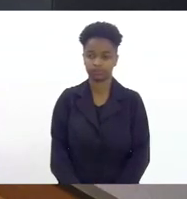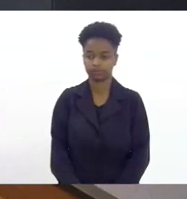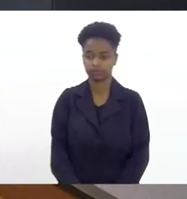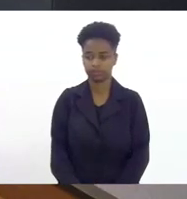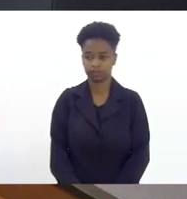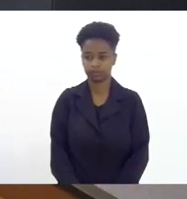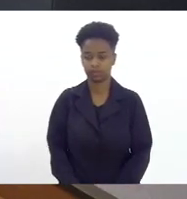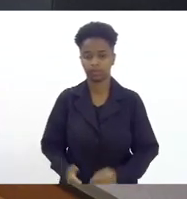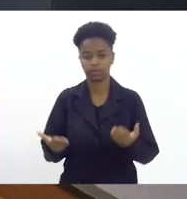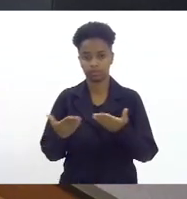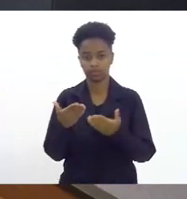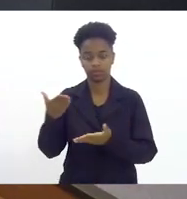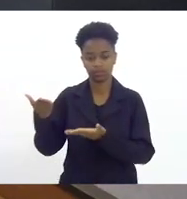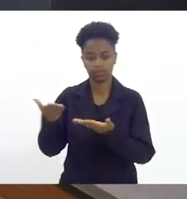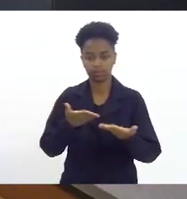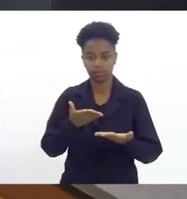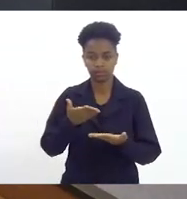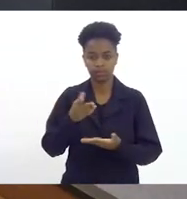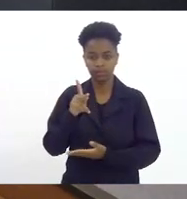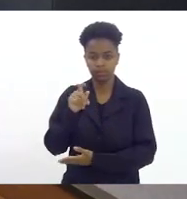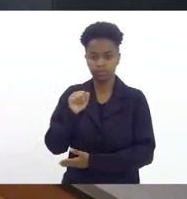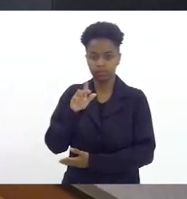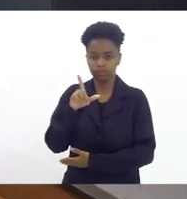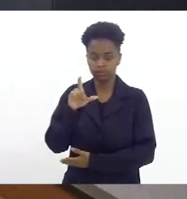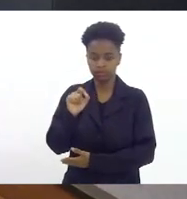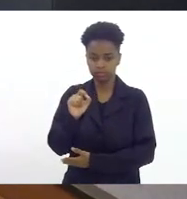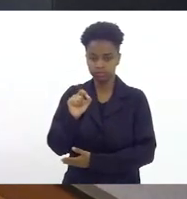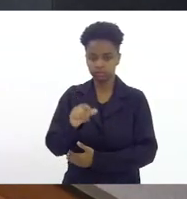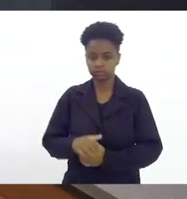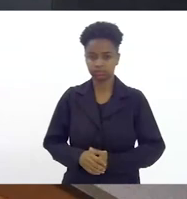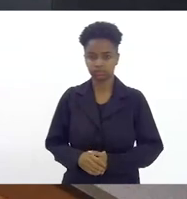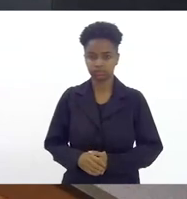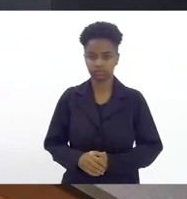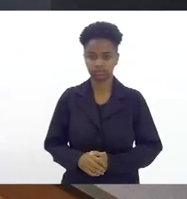e passa então a palavra Doutor Paulo jaiger